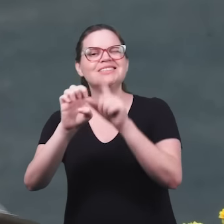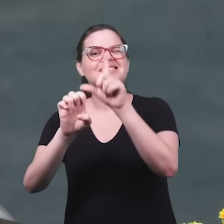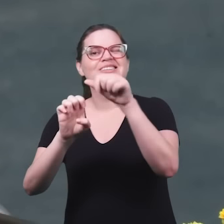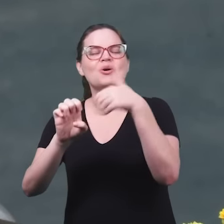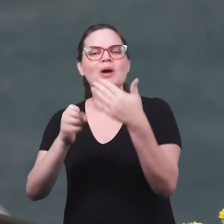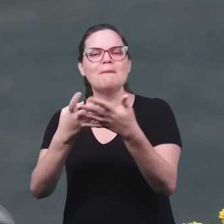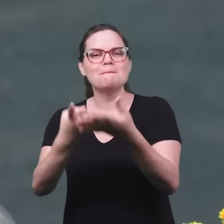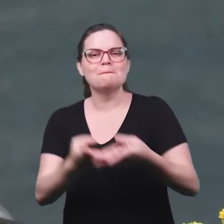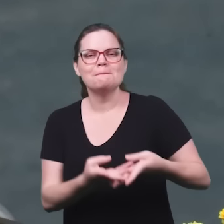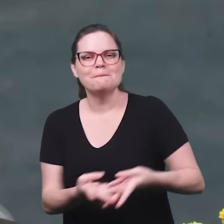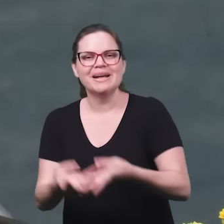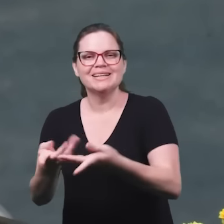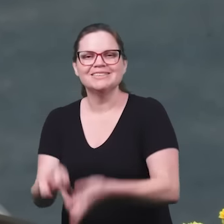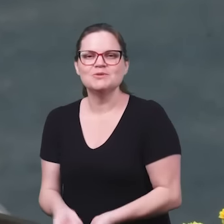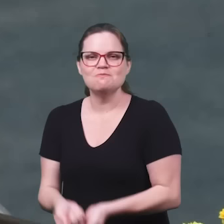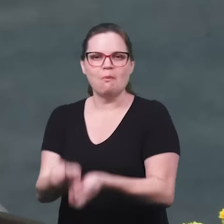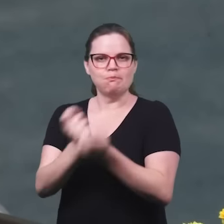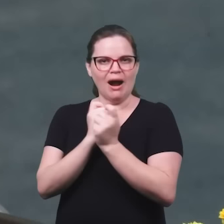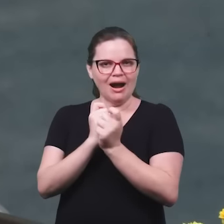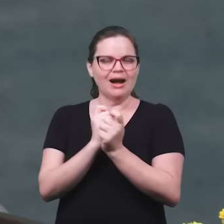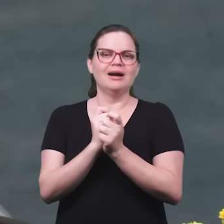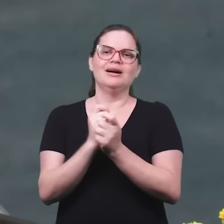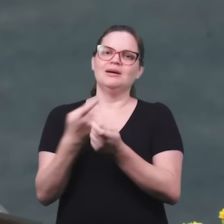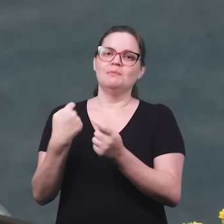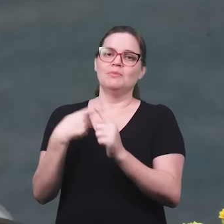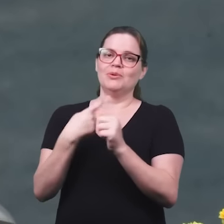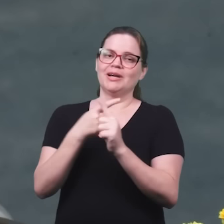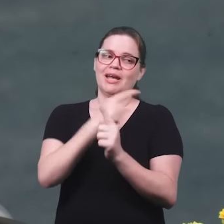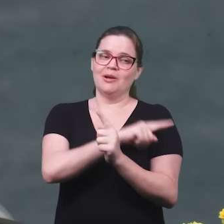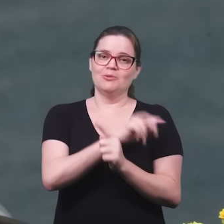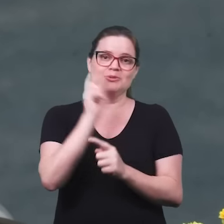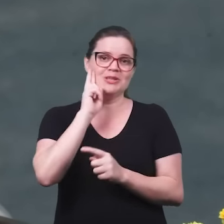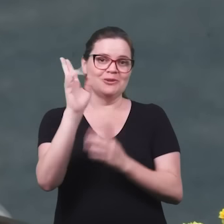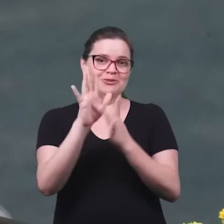disse, está exatamente quando a gente ouve a voz do Senhor Jesus. Ele dirige.